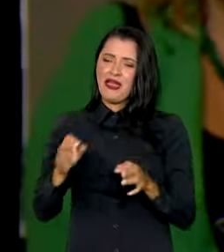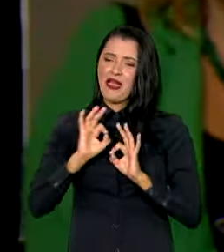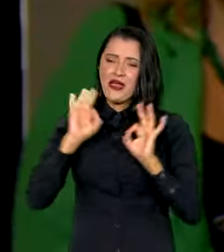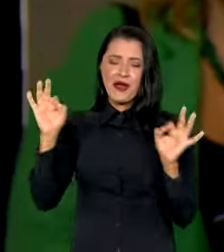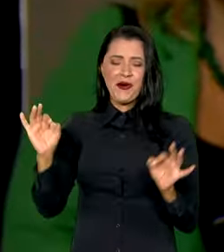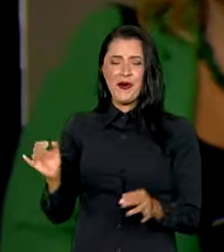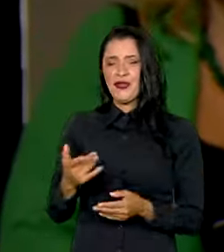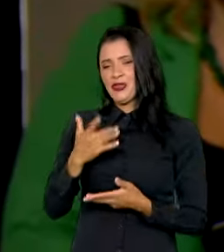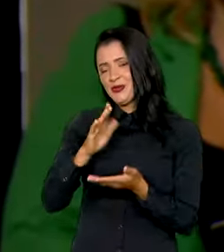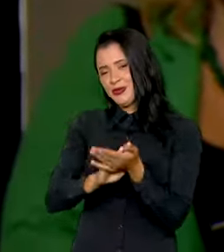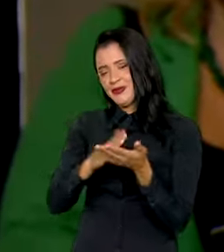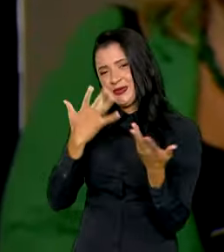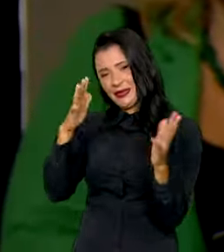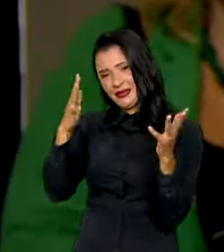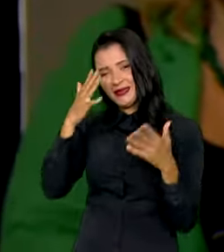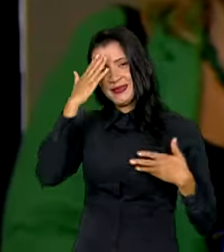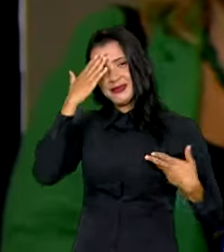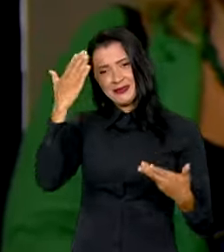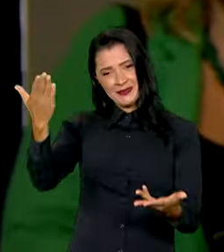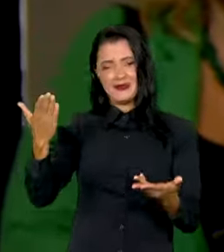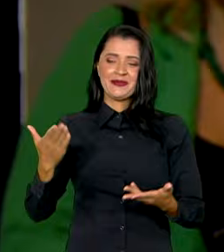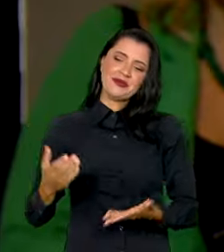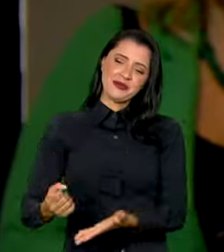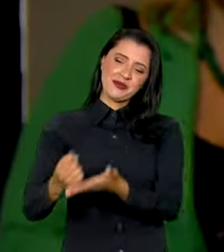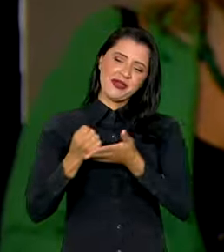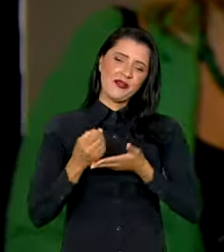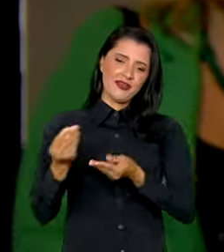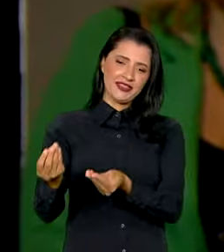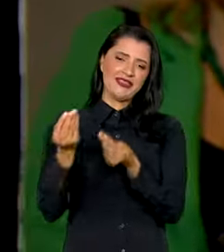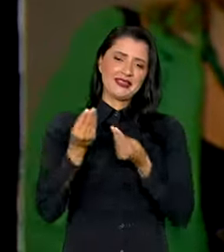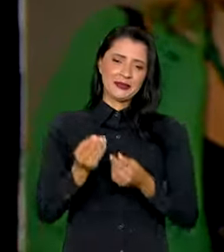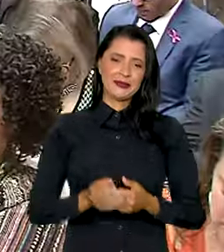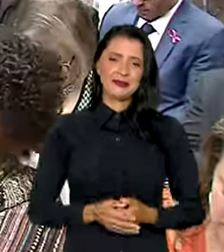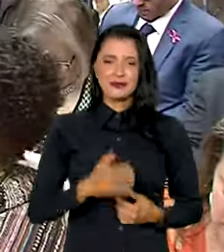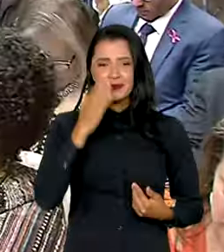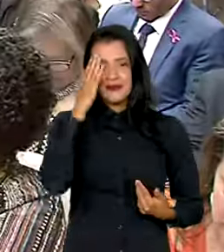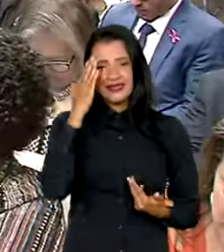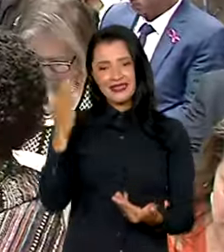e obrigada pela contribuição que vocês trazem. Muito obrigada.